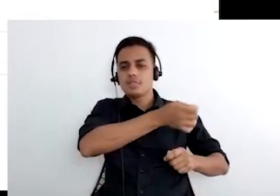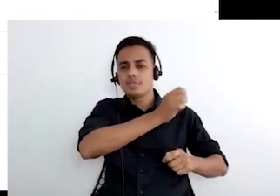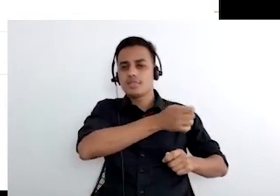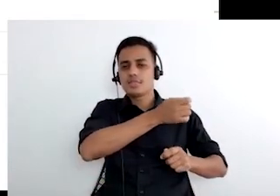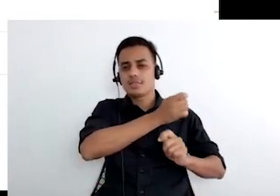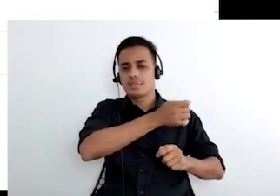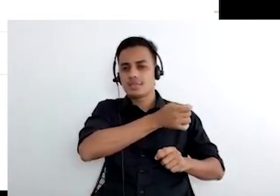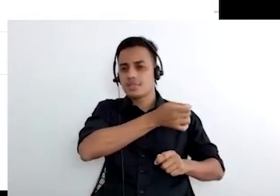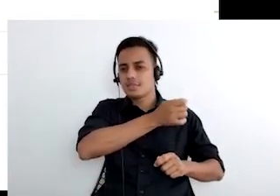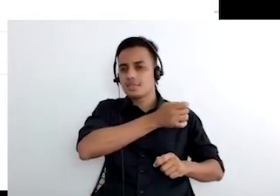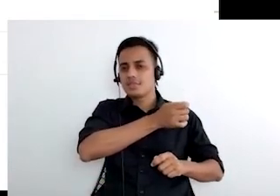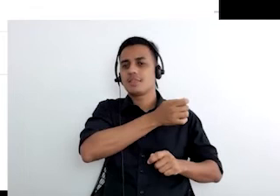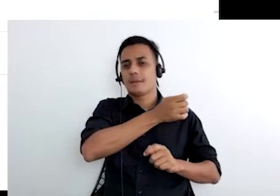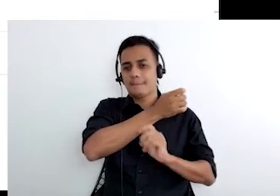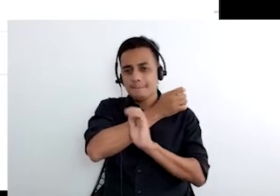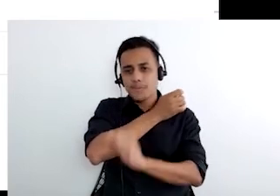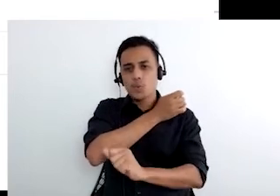Já fica um pouco mais baixinho, né?